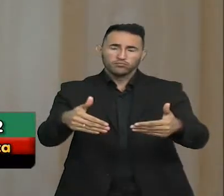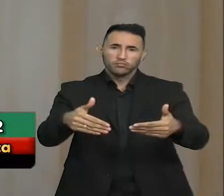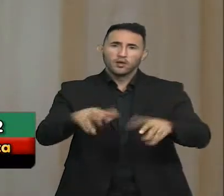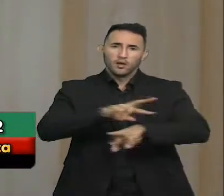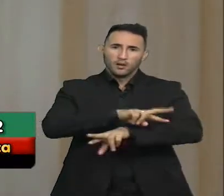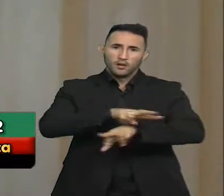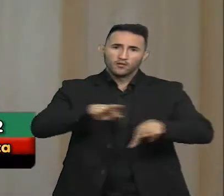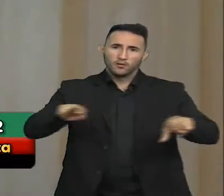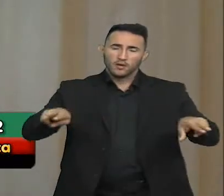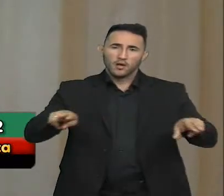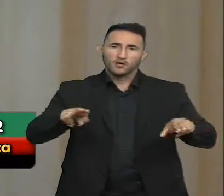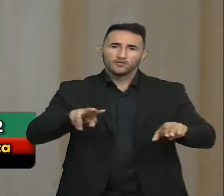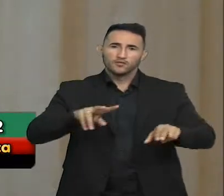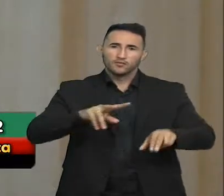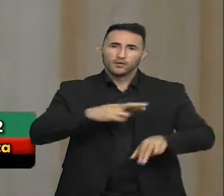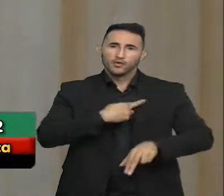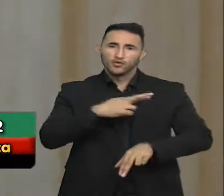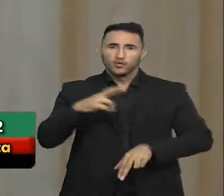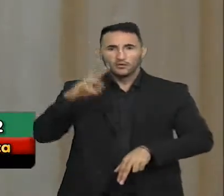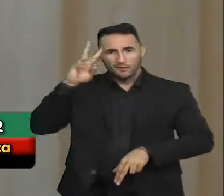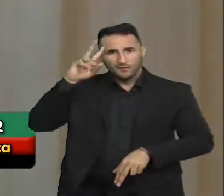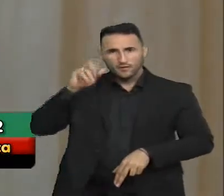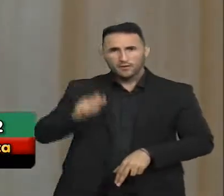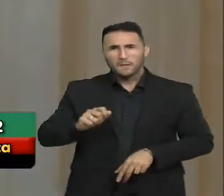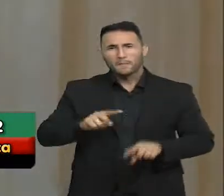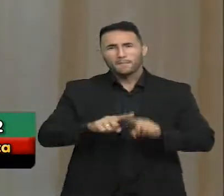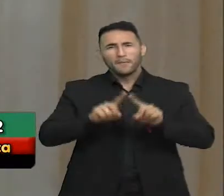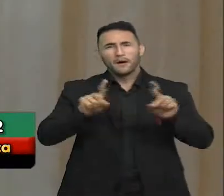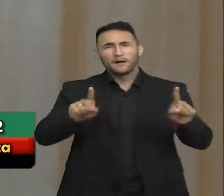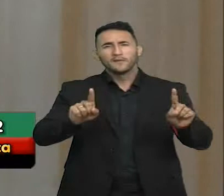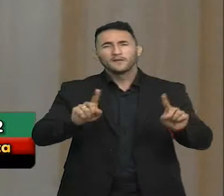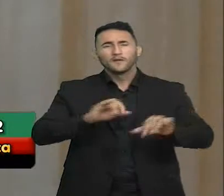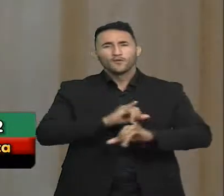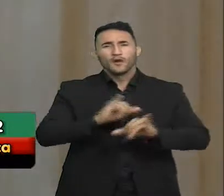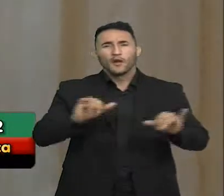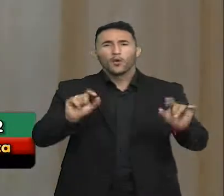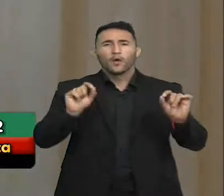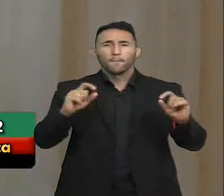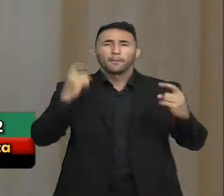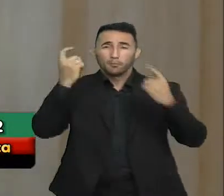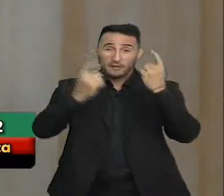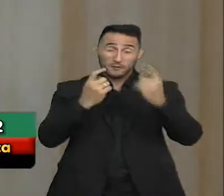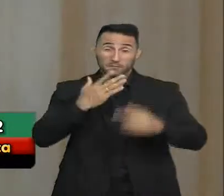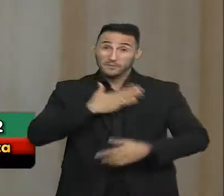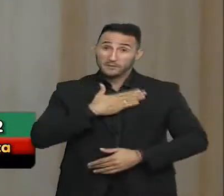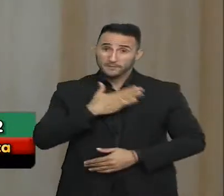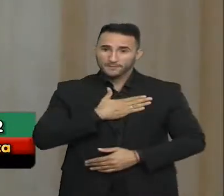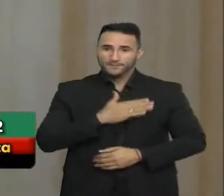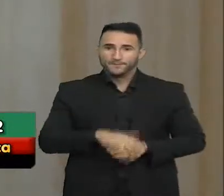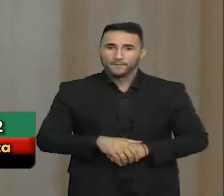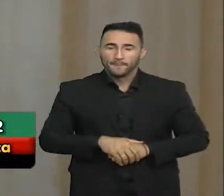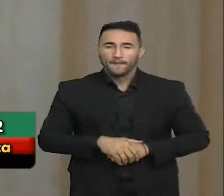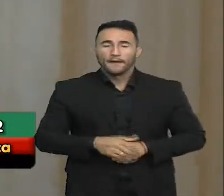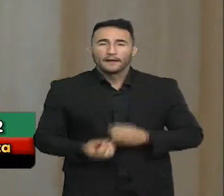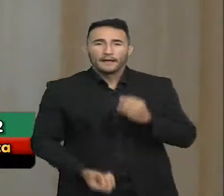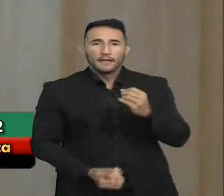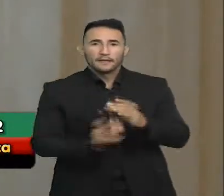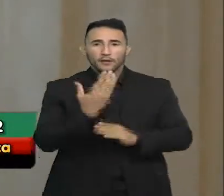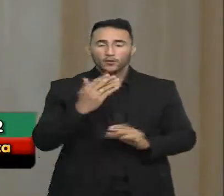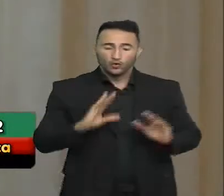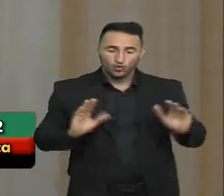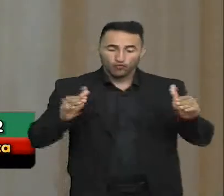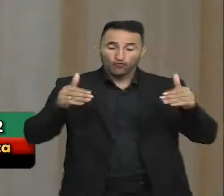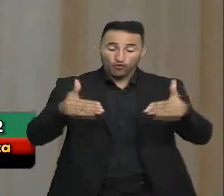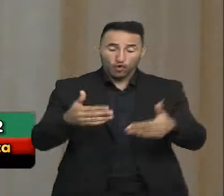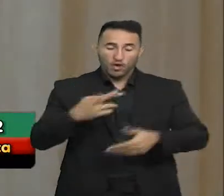das religiões de matriz africana. E aí eu trago a minha preocupação. Eu vou ler para ser mais rápido. Tá? A criação de um fórum